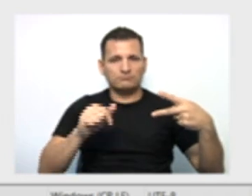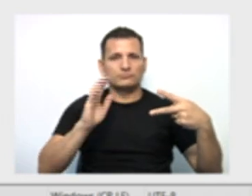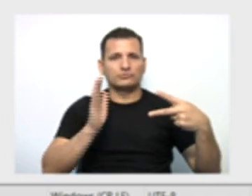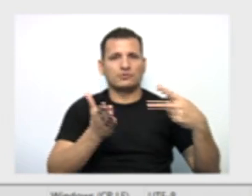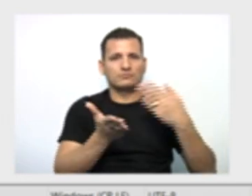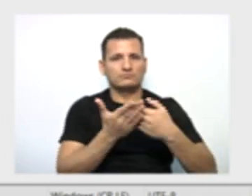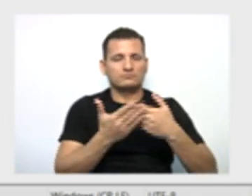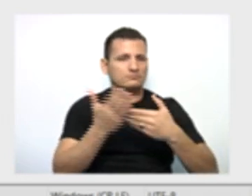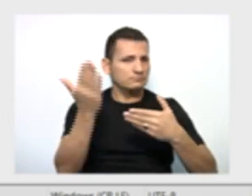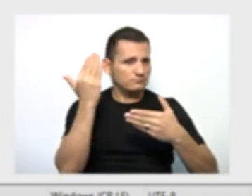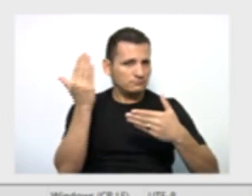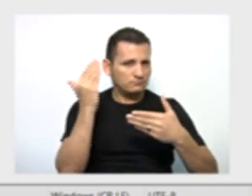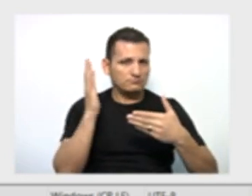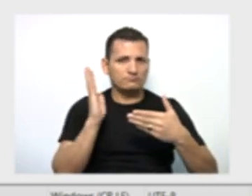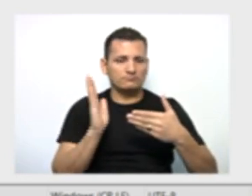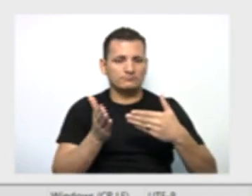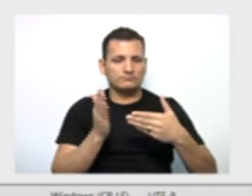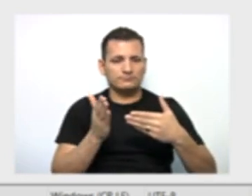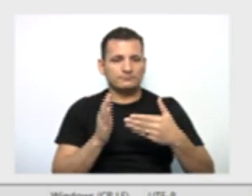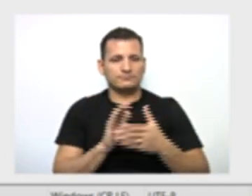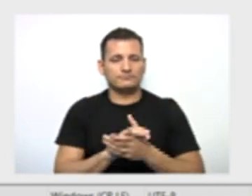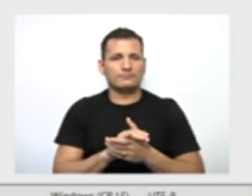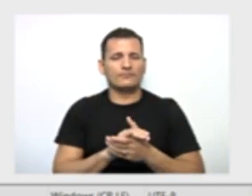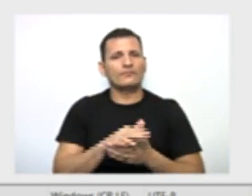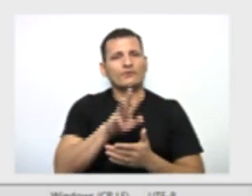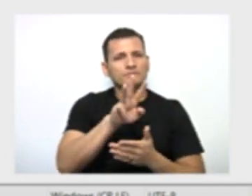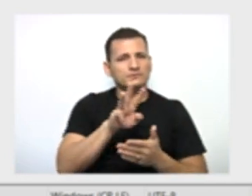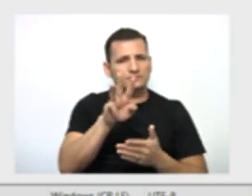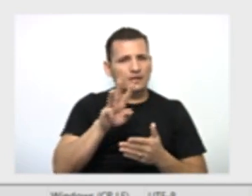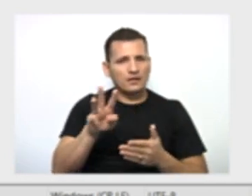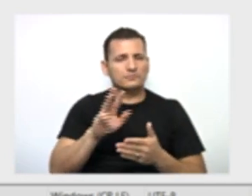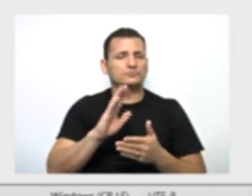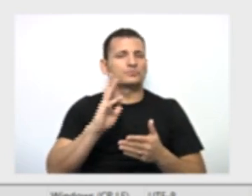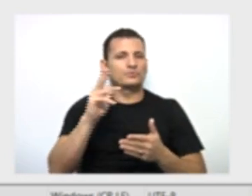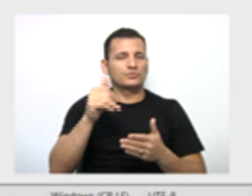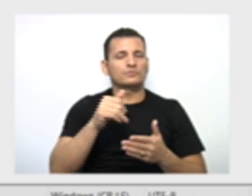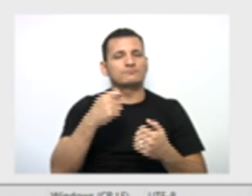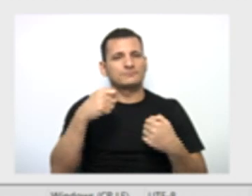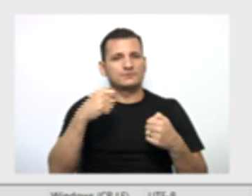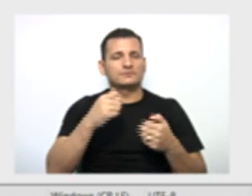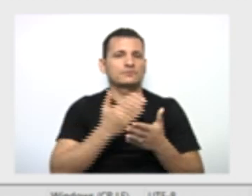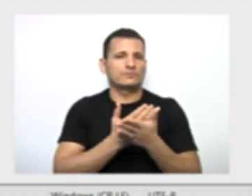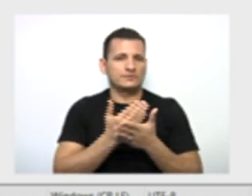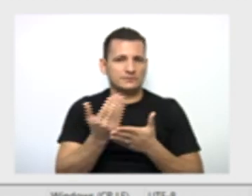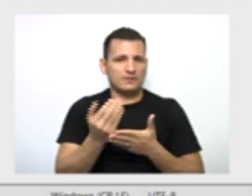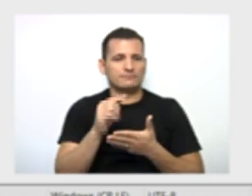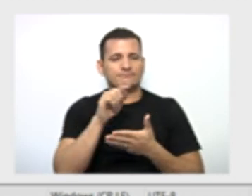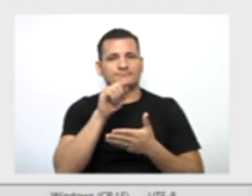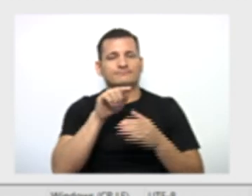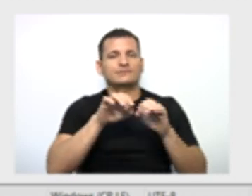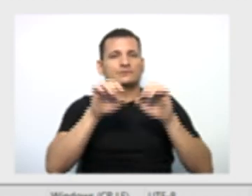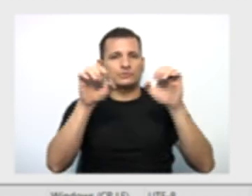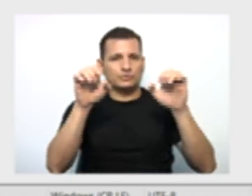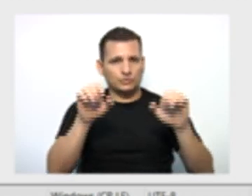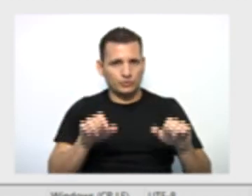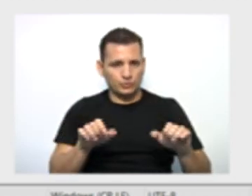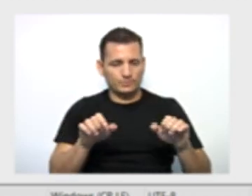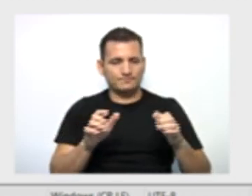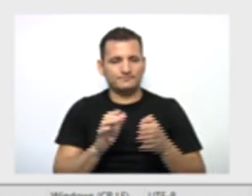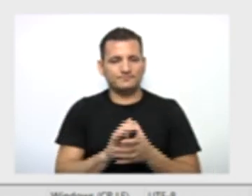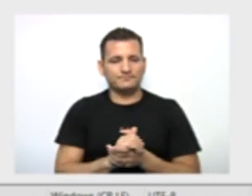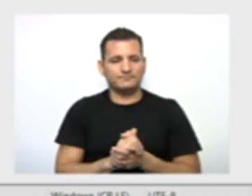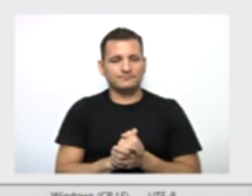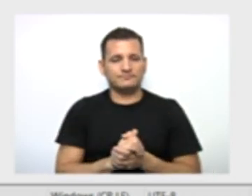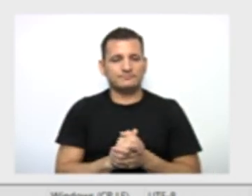aula passada, então todo o meu site, toda a minha página inicial tem que começar com isso aqui, certo? Agora sim